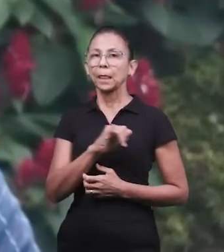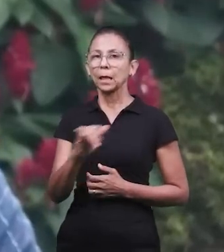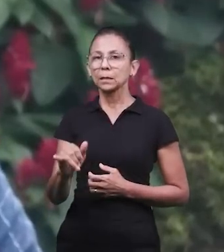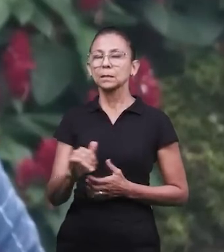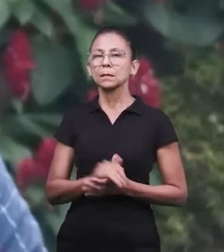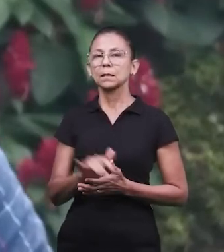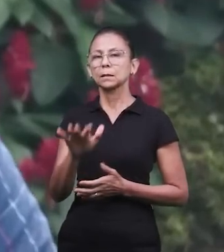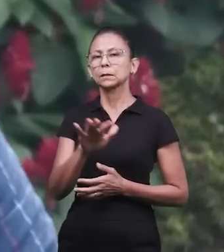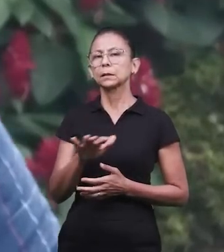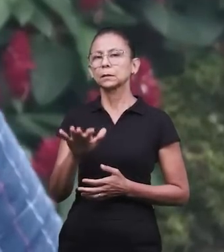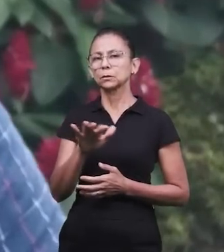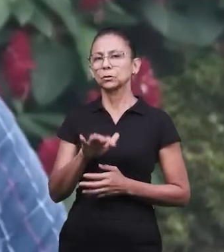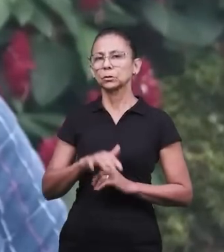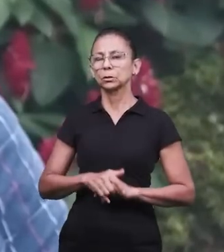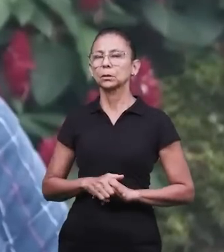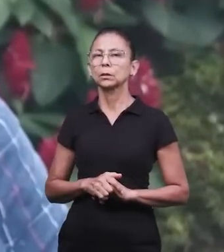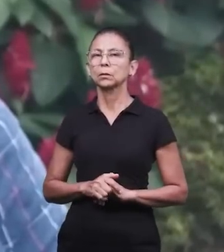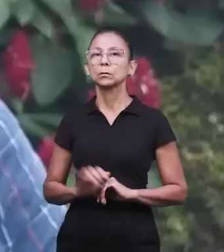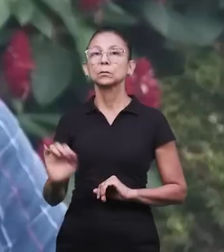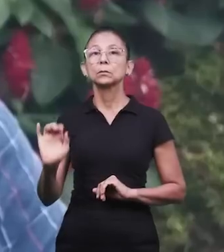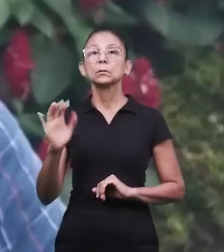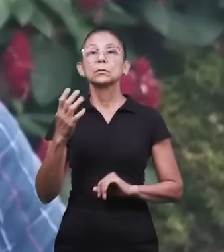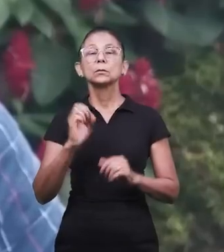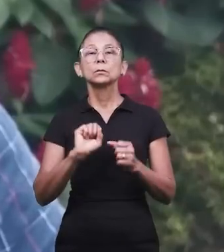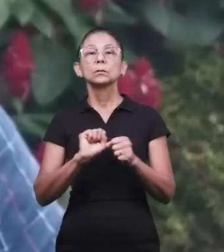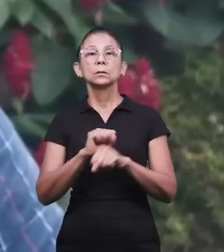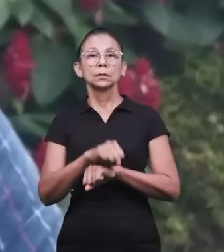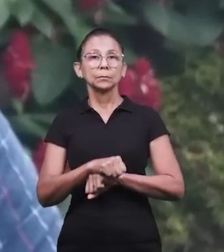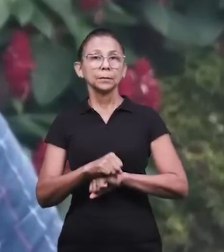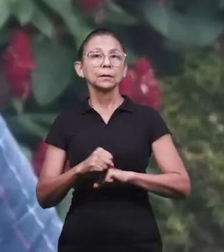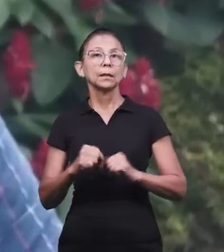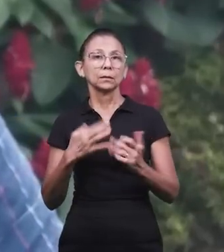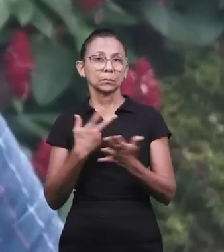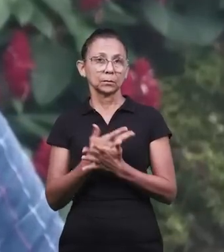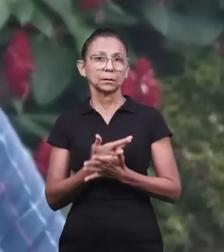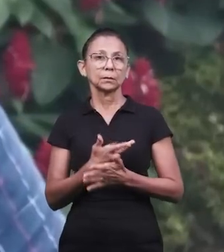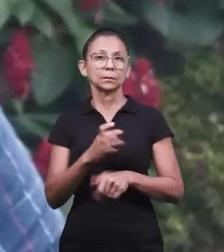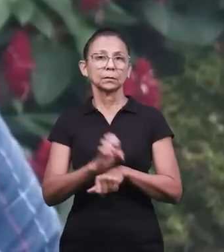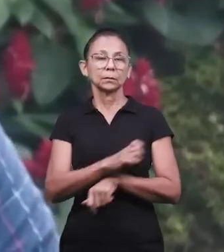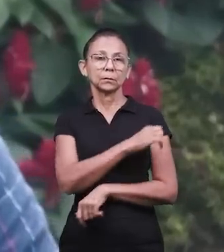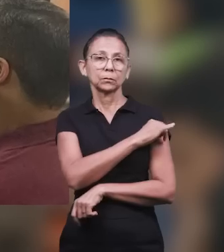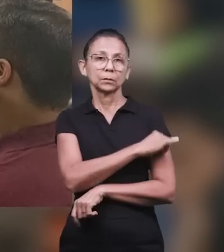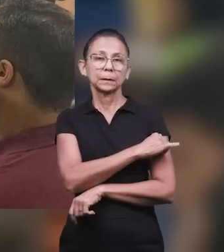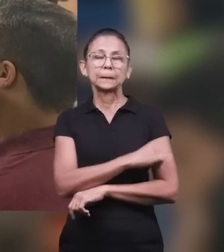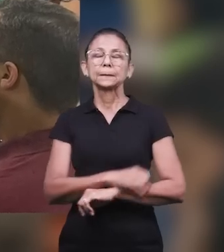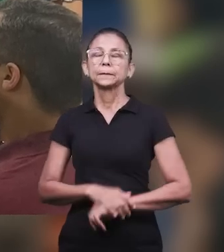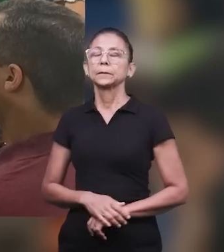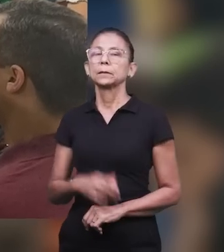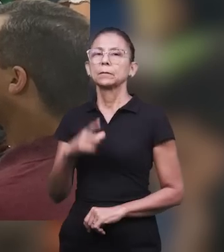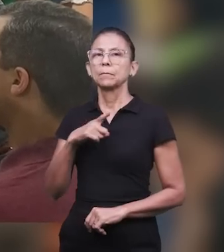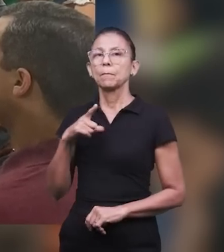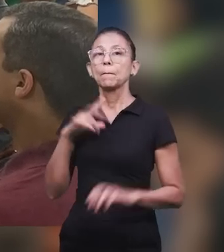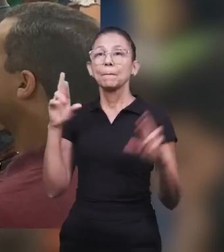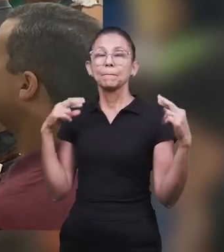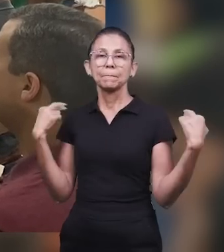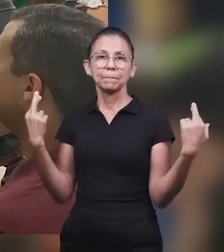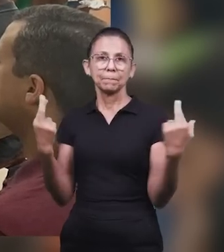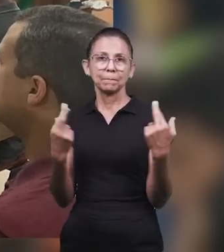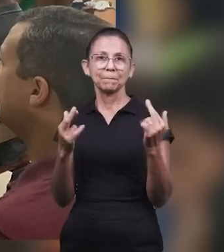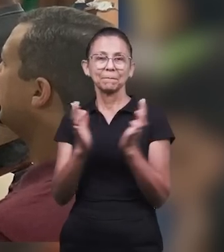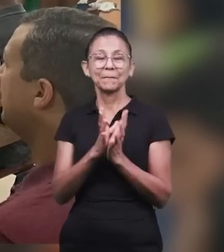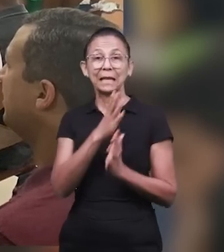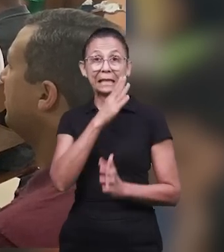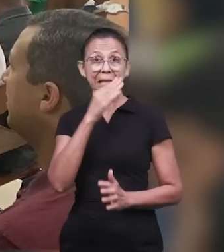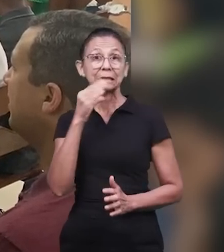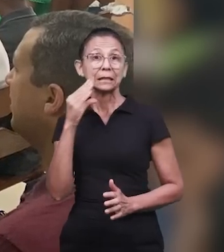Volta Redonda, que faz parte da região Sul Fluminense 2, no estado do Rio de Janeiro. Nós tivemos uma reunião com os